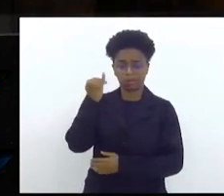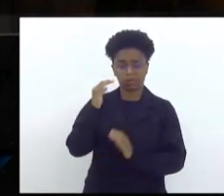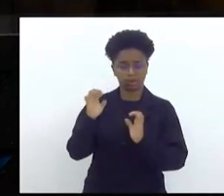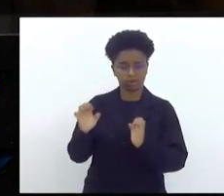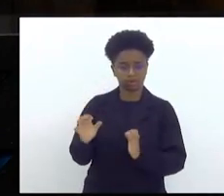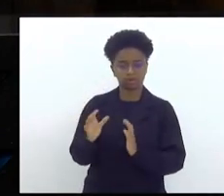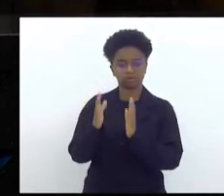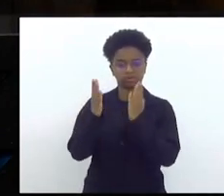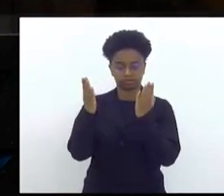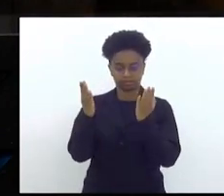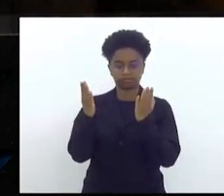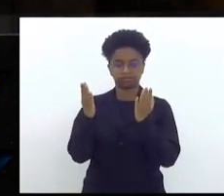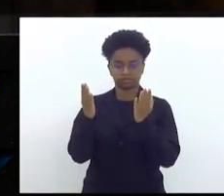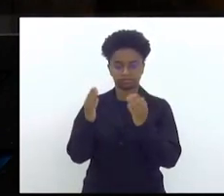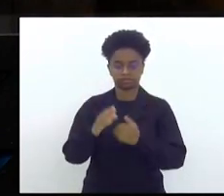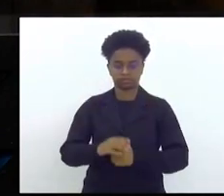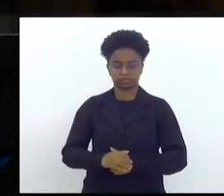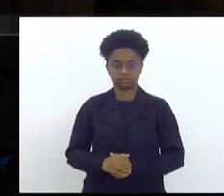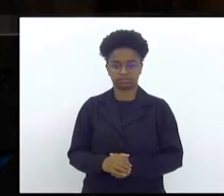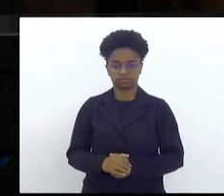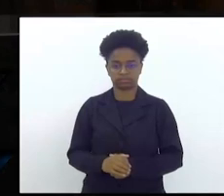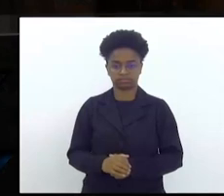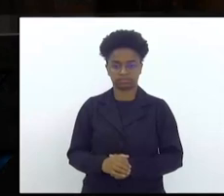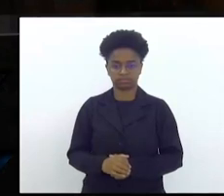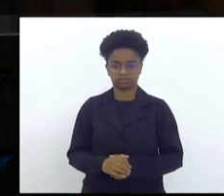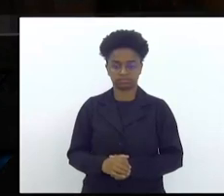foi exatamente essa